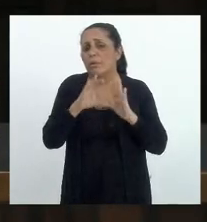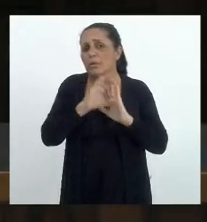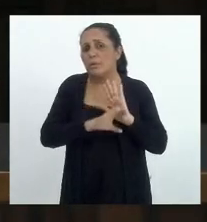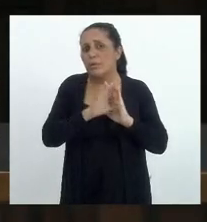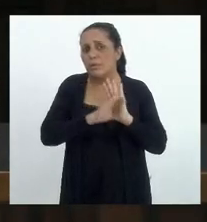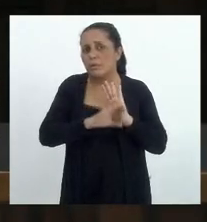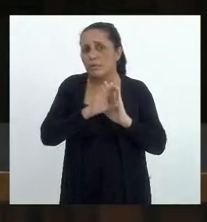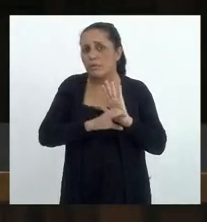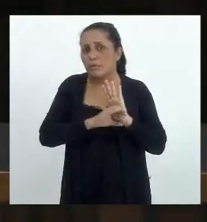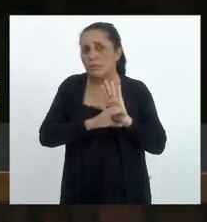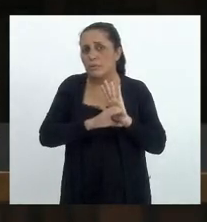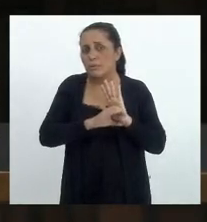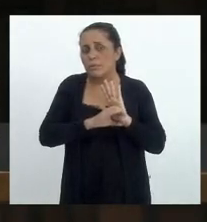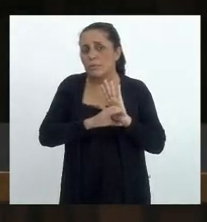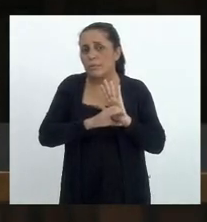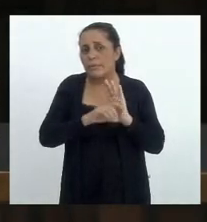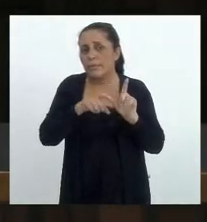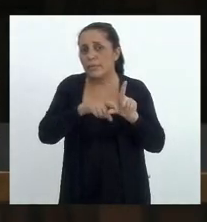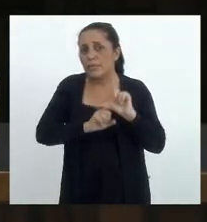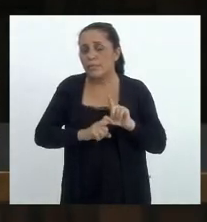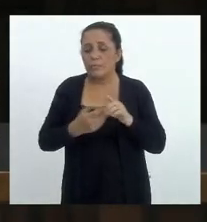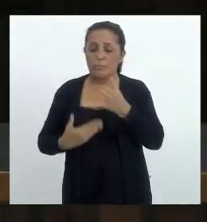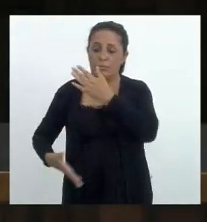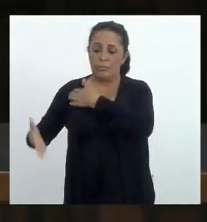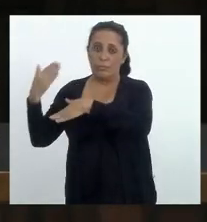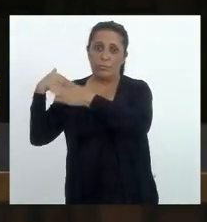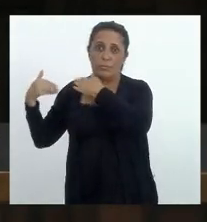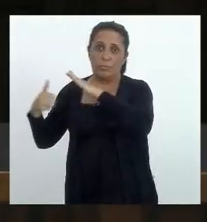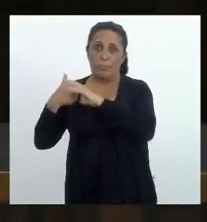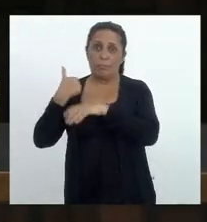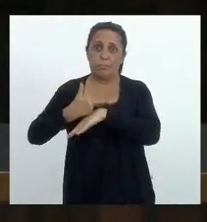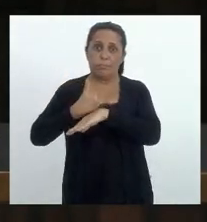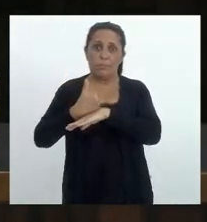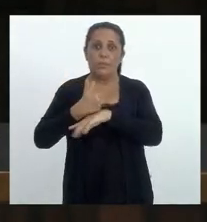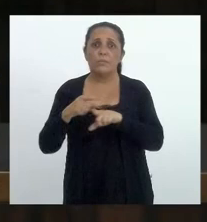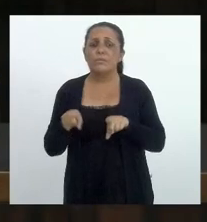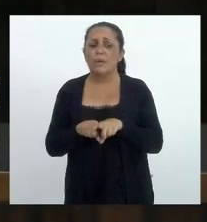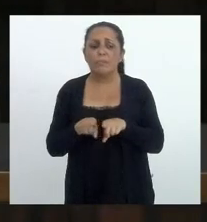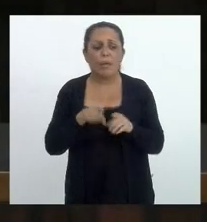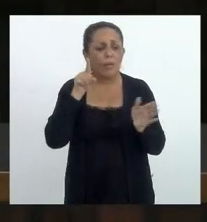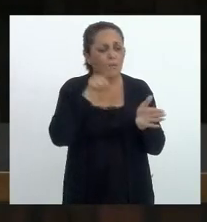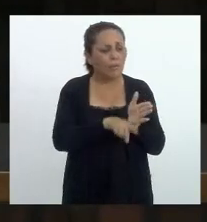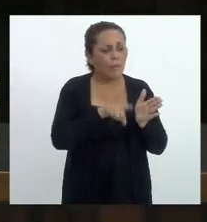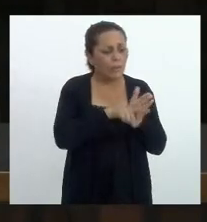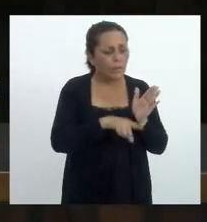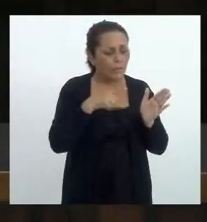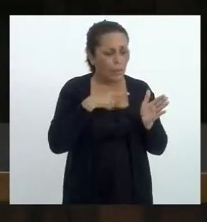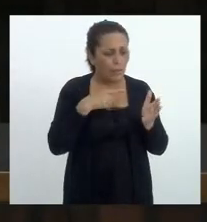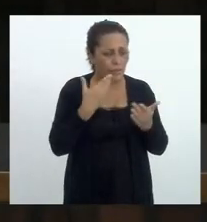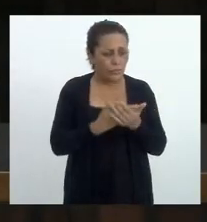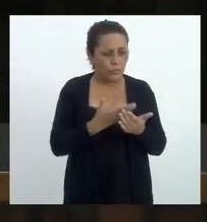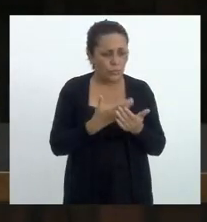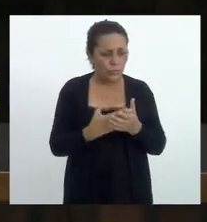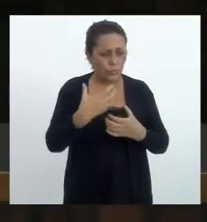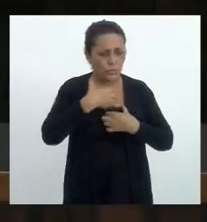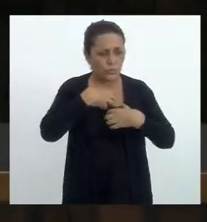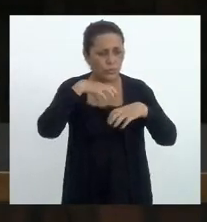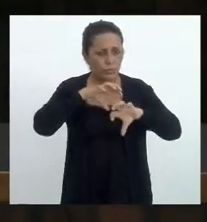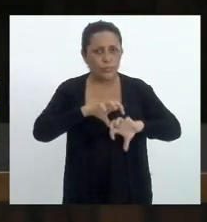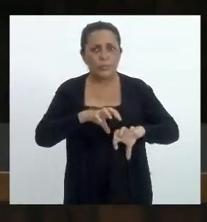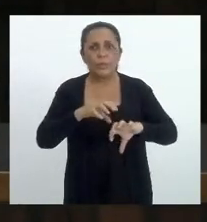essa questão. Depois questionou se houve algum estudo de impacto da pandemia,